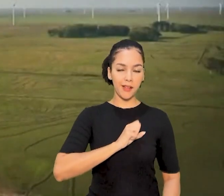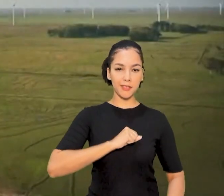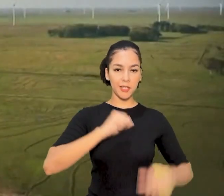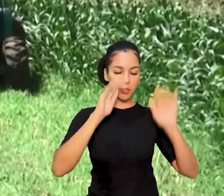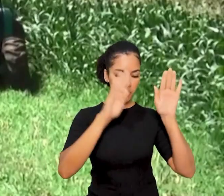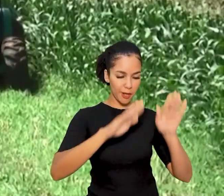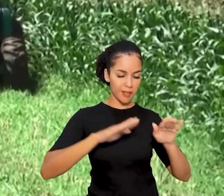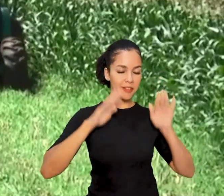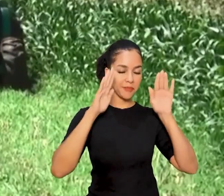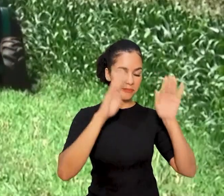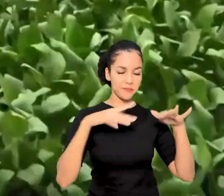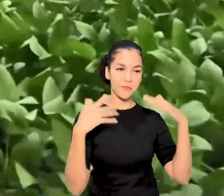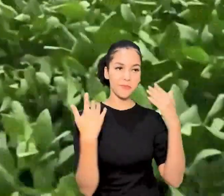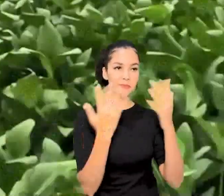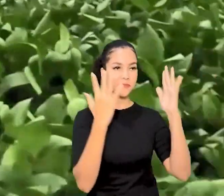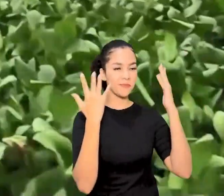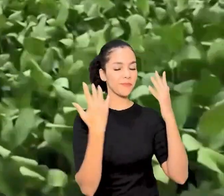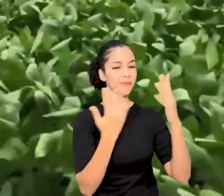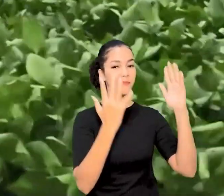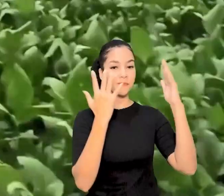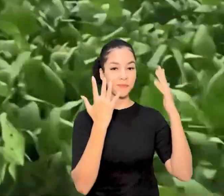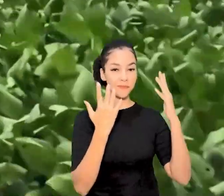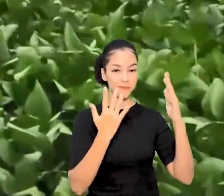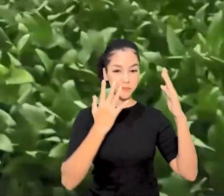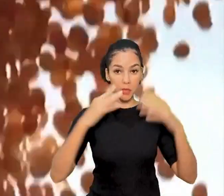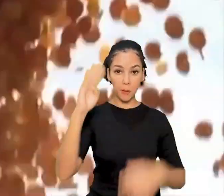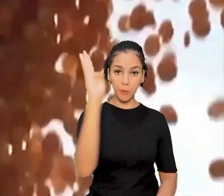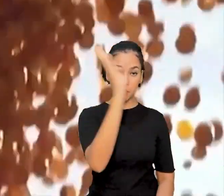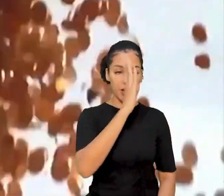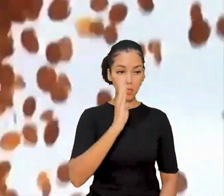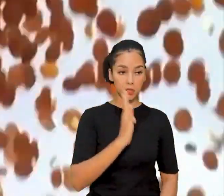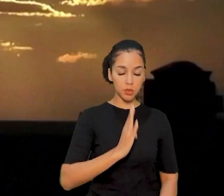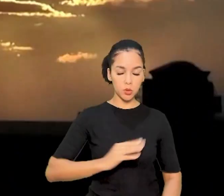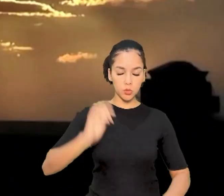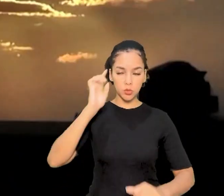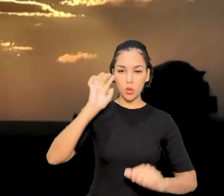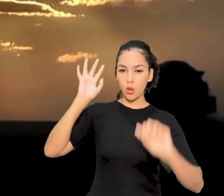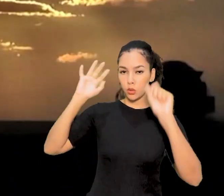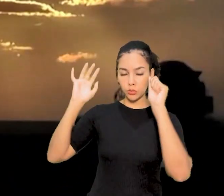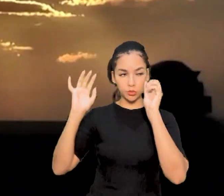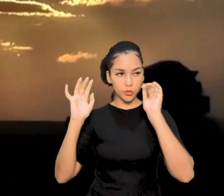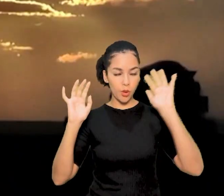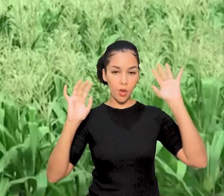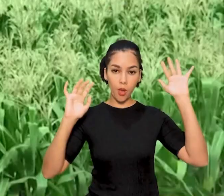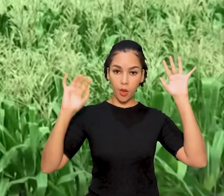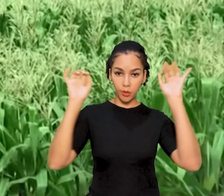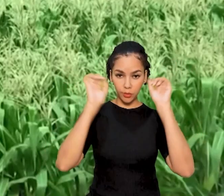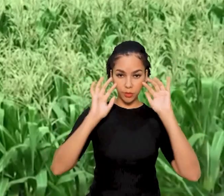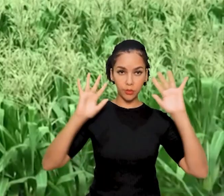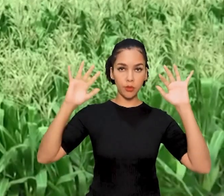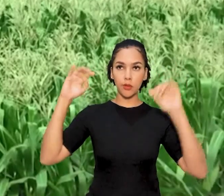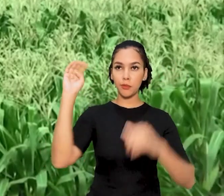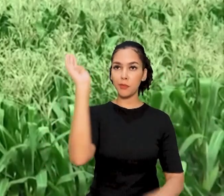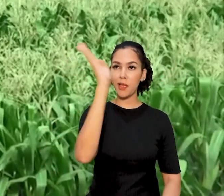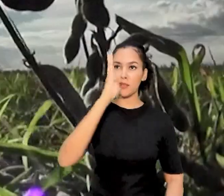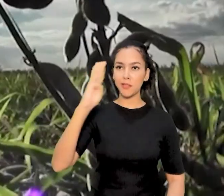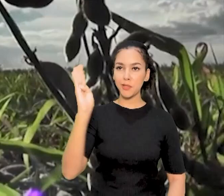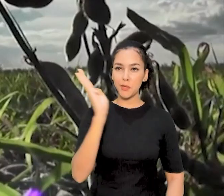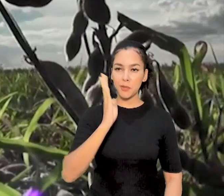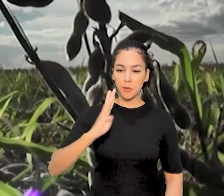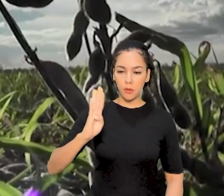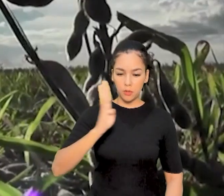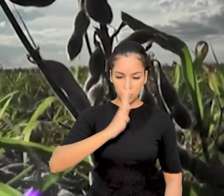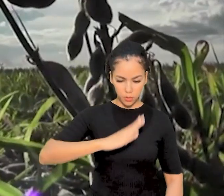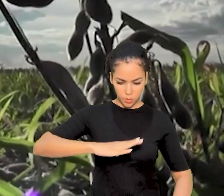morte nove brasilo R de amor